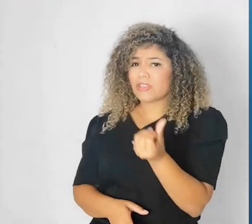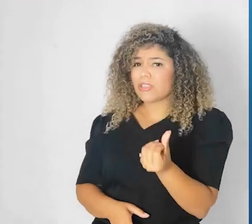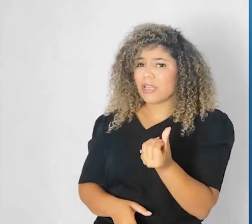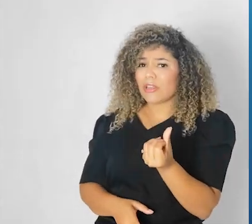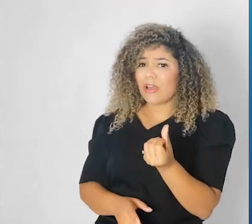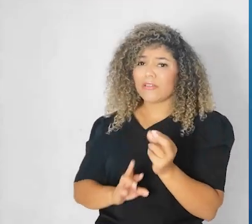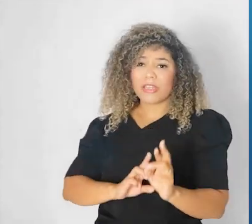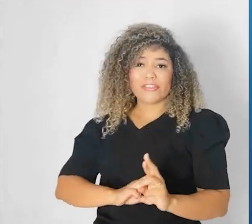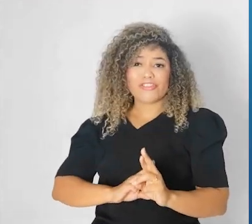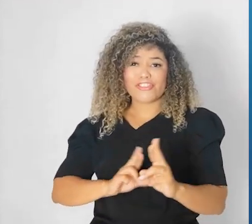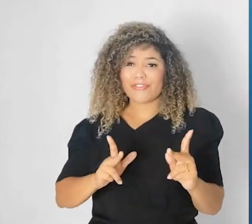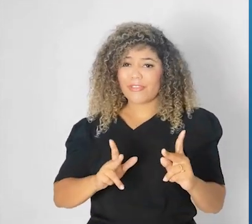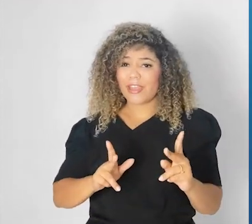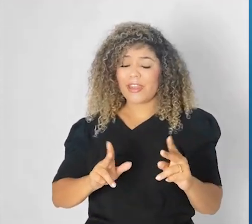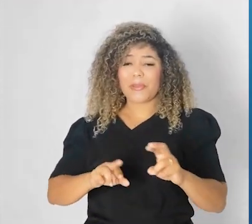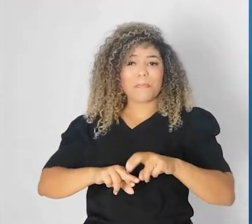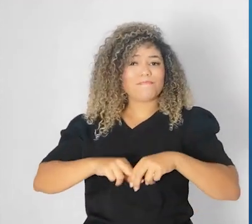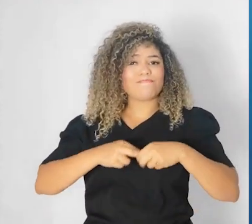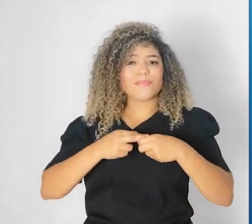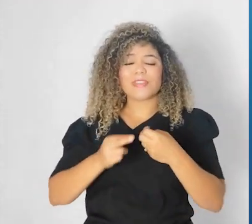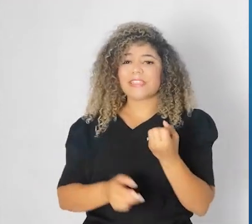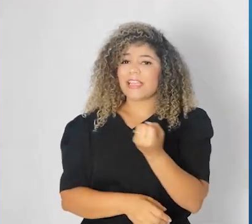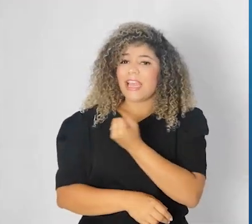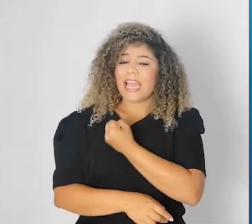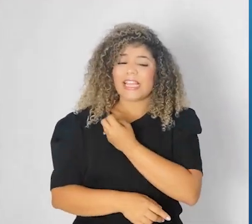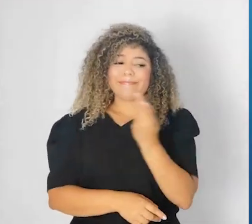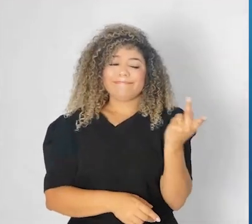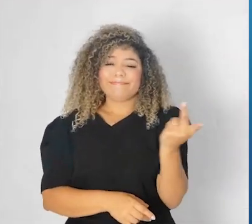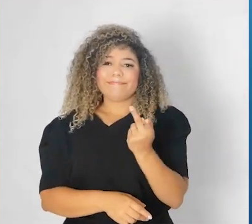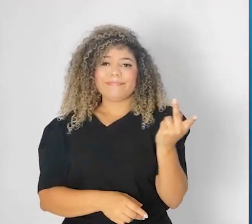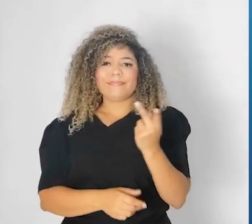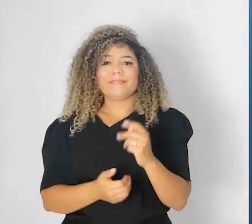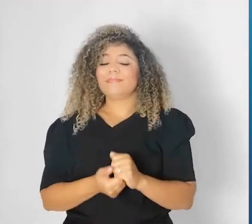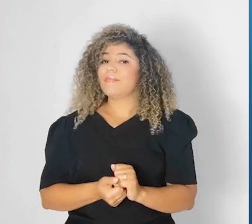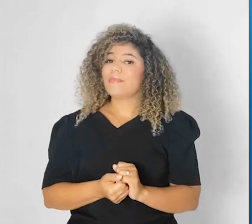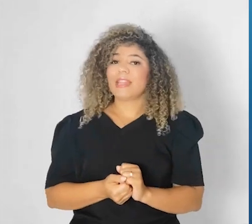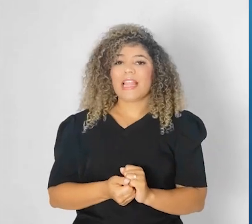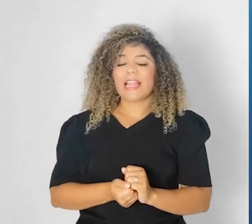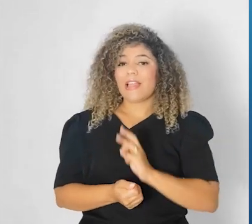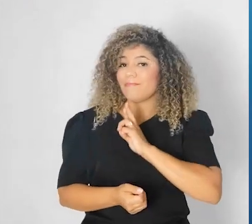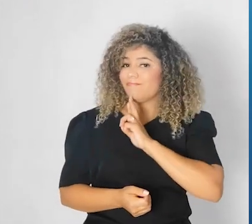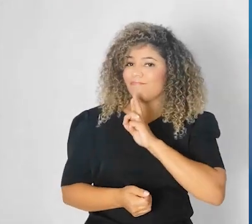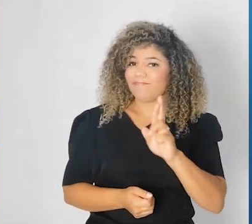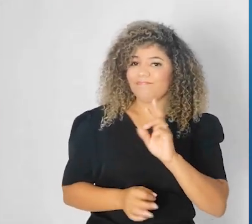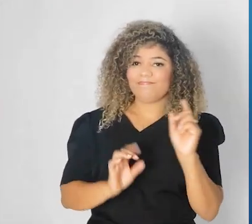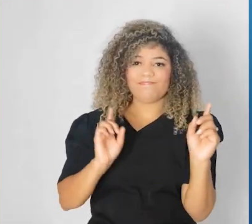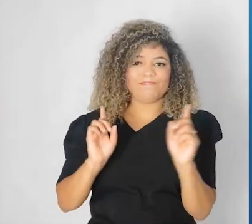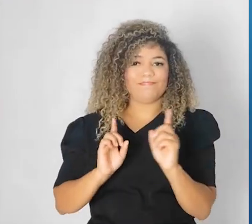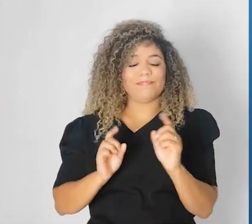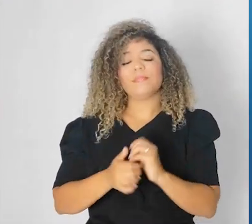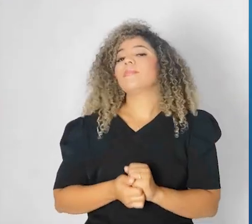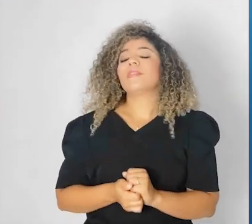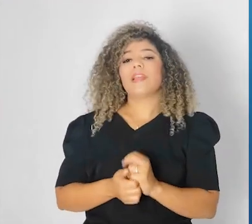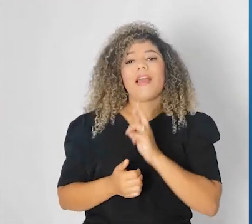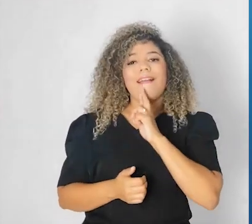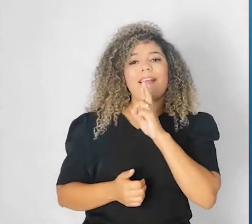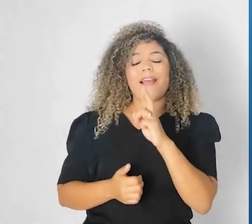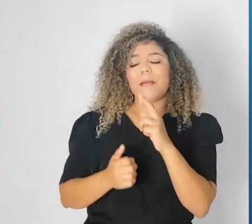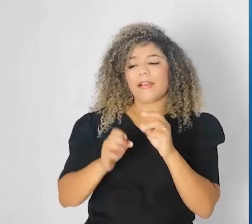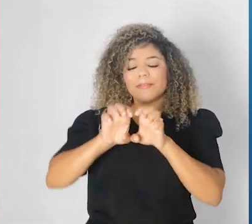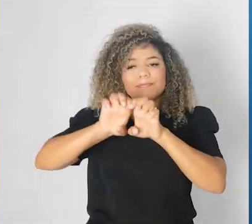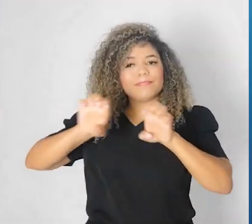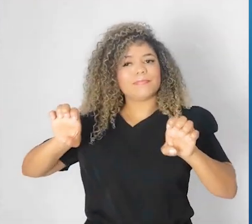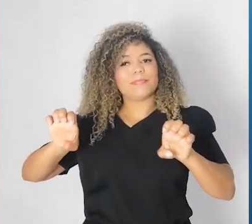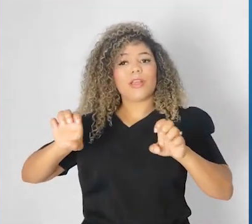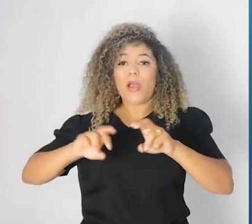16. Portanto, nós podemos dizer que não é solução, tá? Então, nesse caso